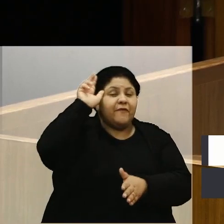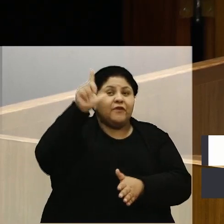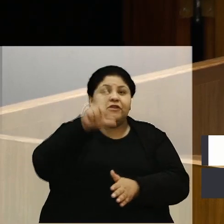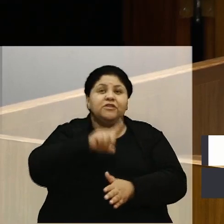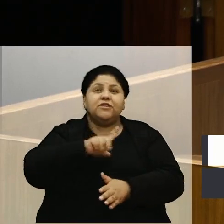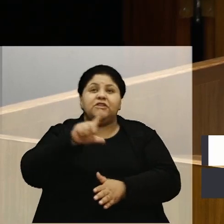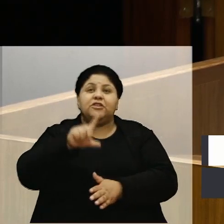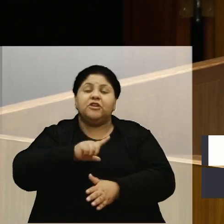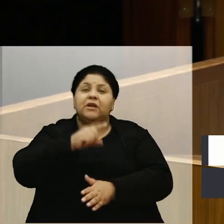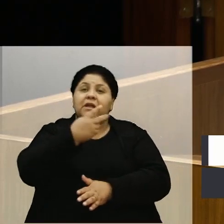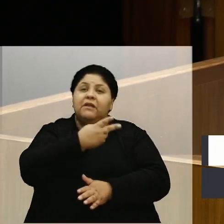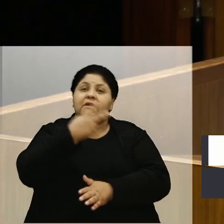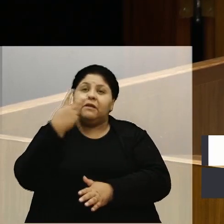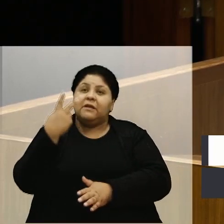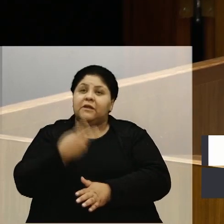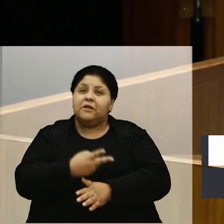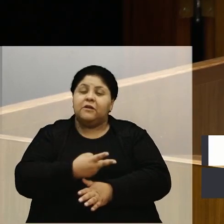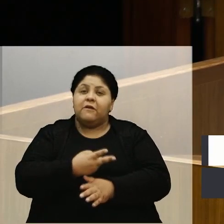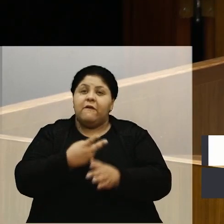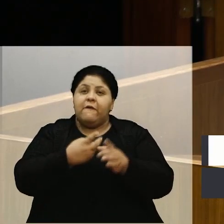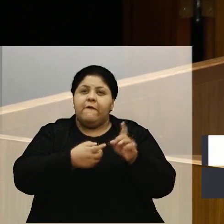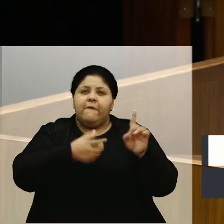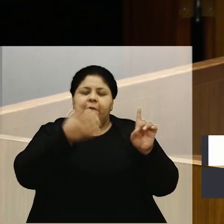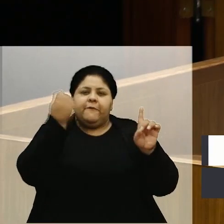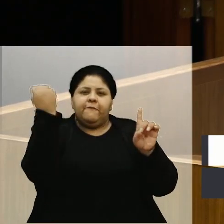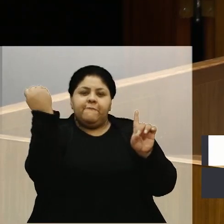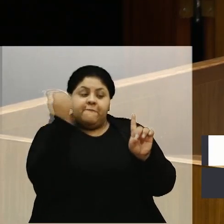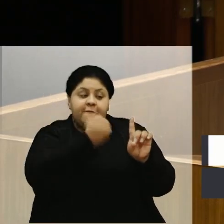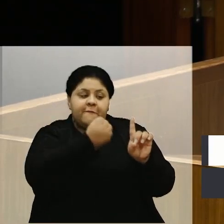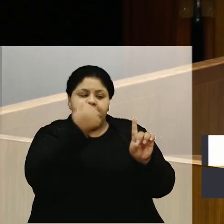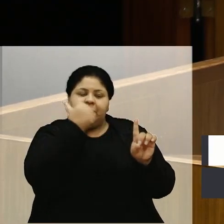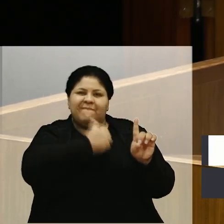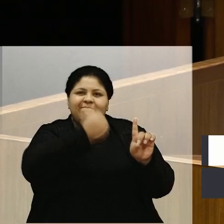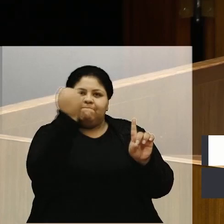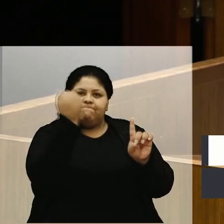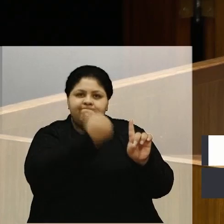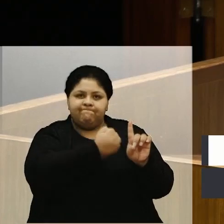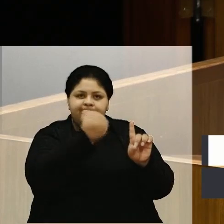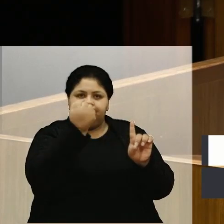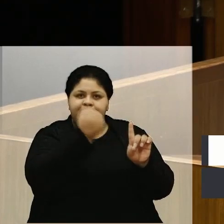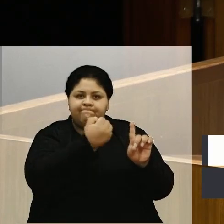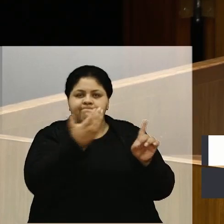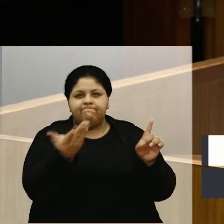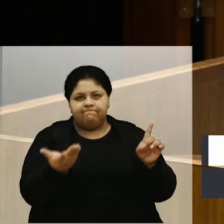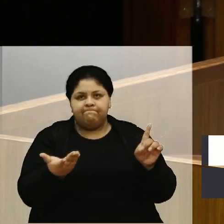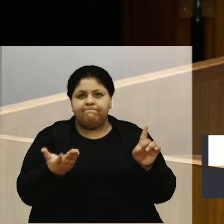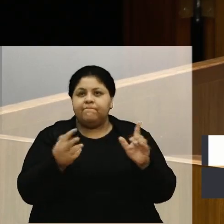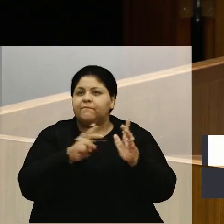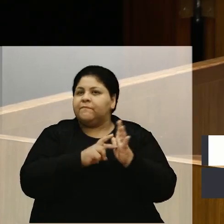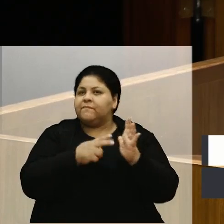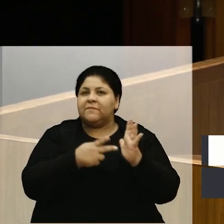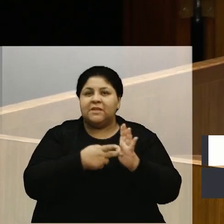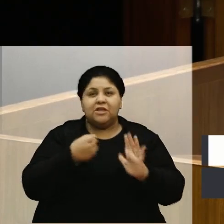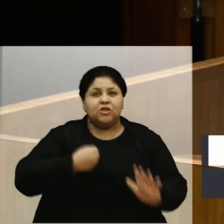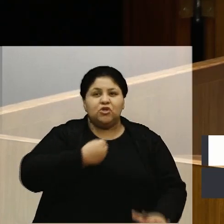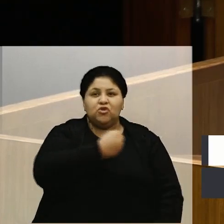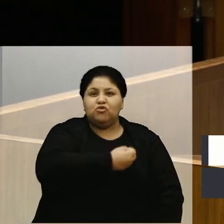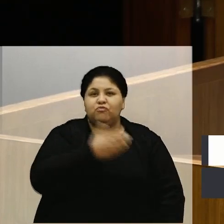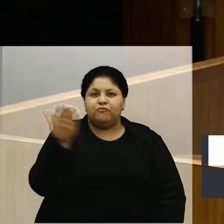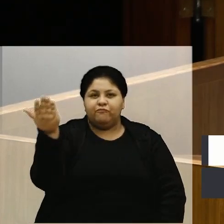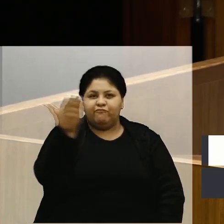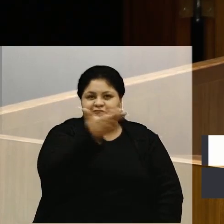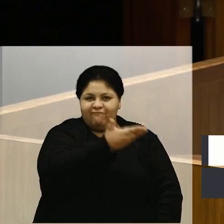tivemos 22 feminicídios. Ou seja, é praticamente o número de vereadores